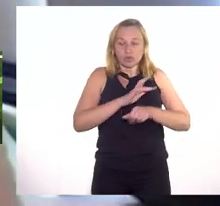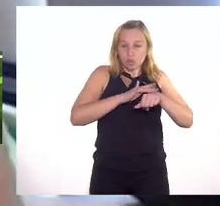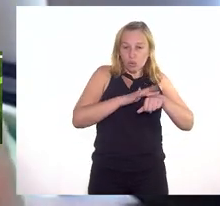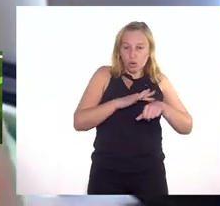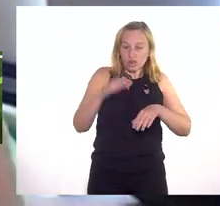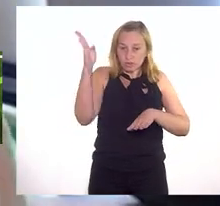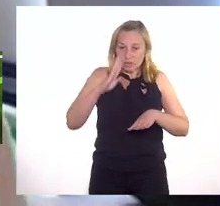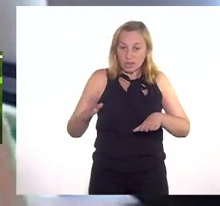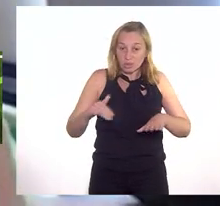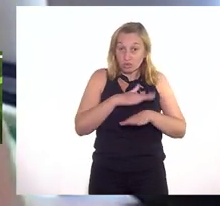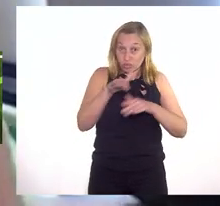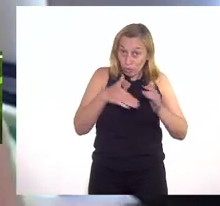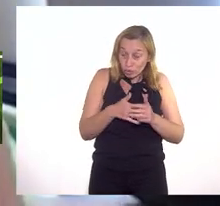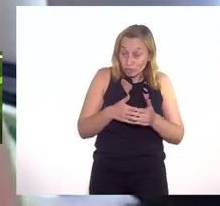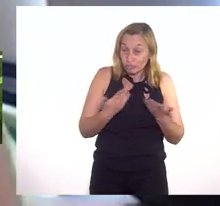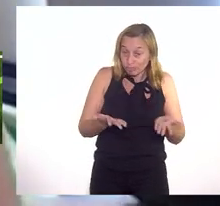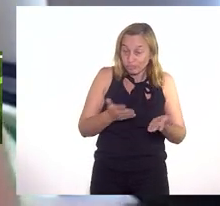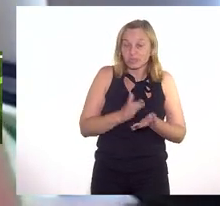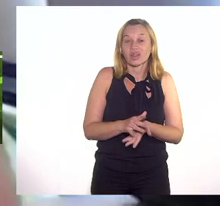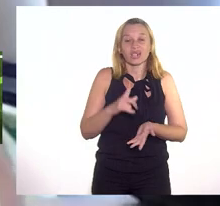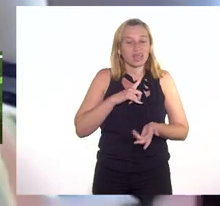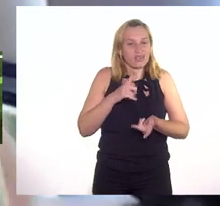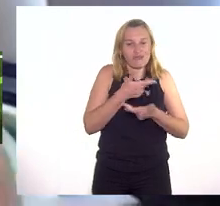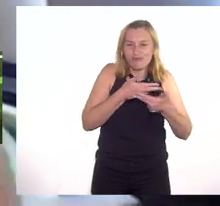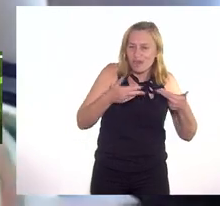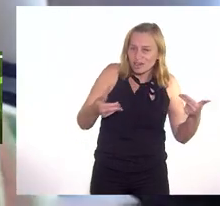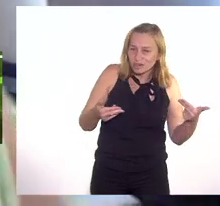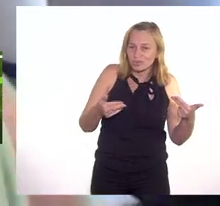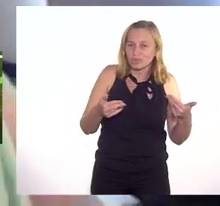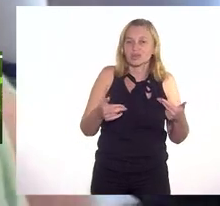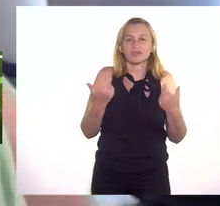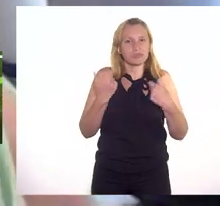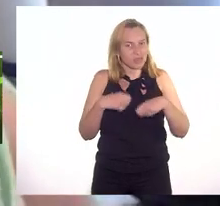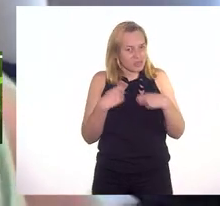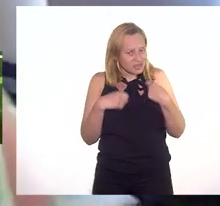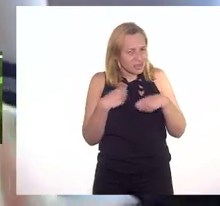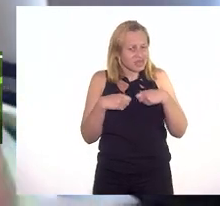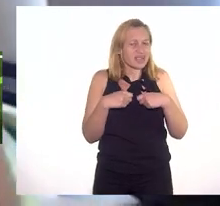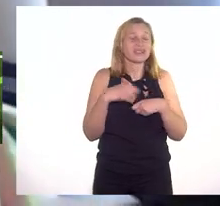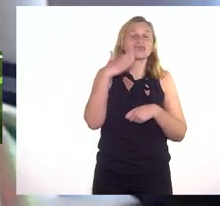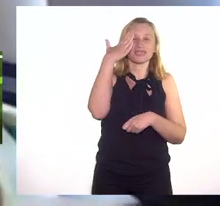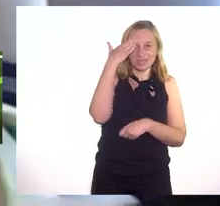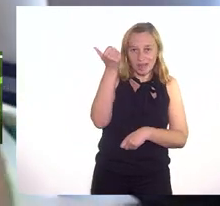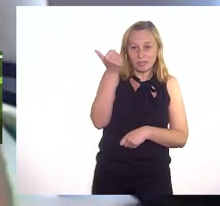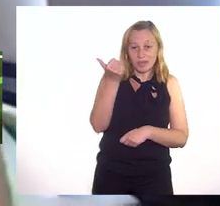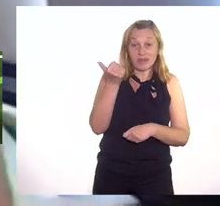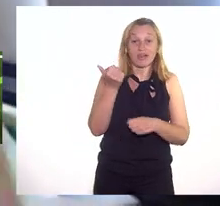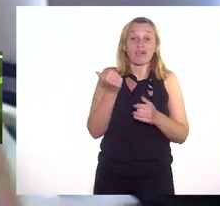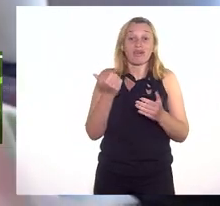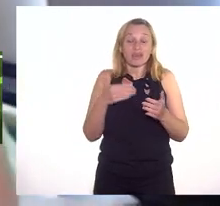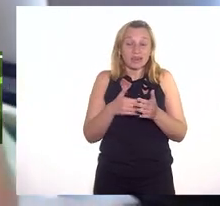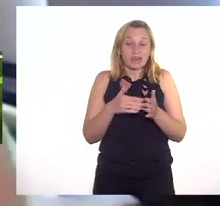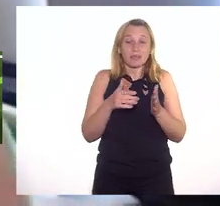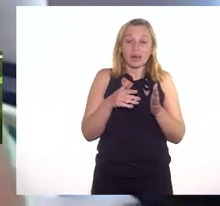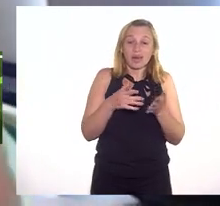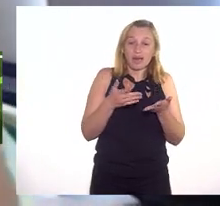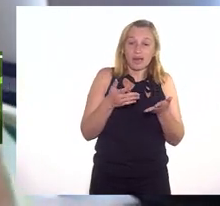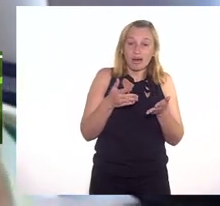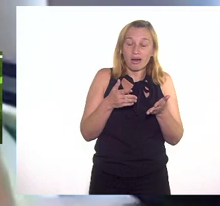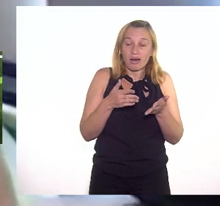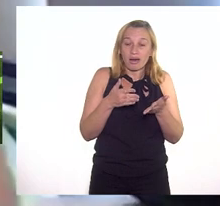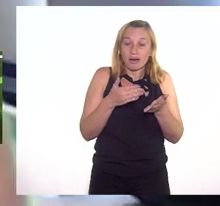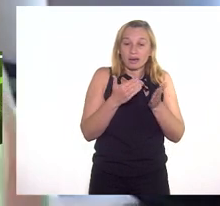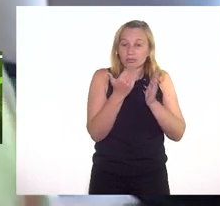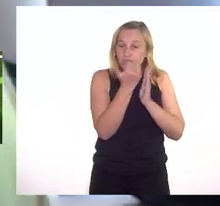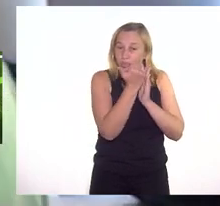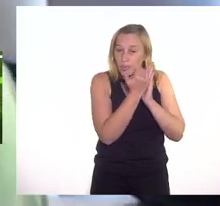Brasil inteiro. Então, assim, existem muitas coisas que a gente precisaria saber, até para pleitear, né, o